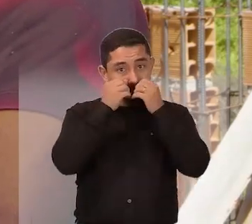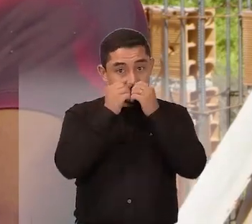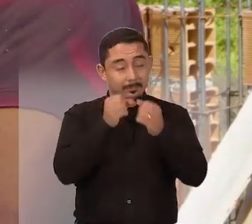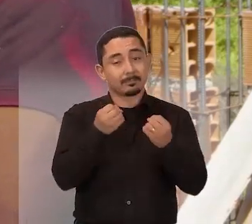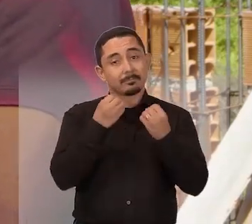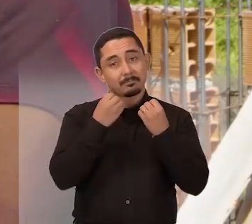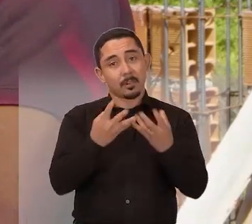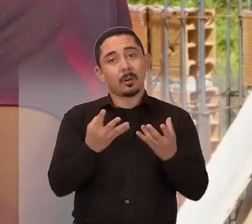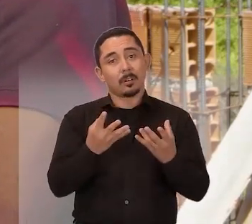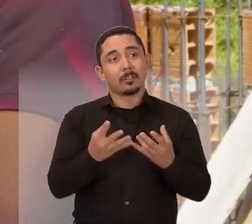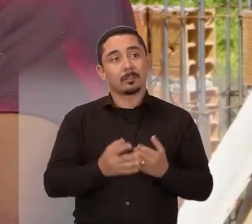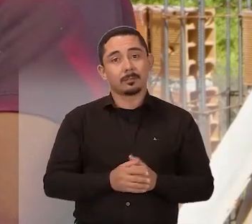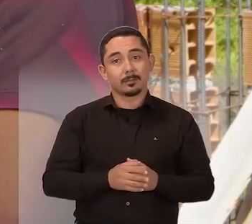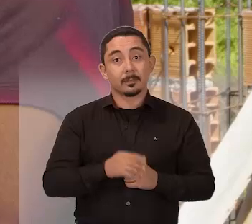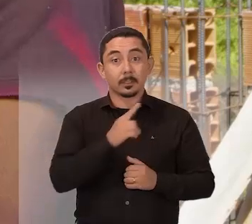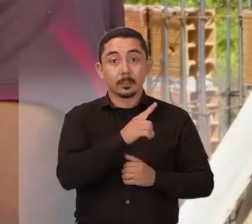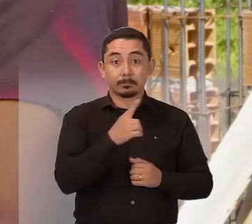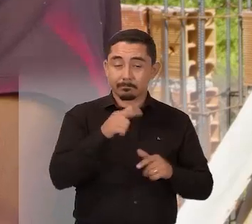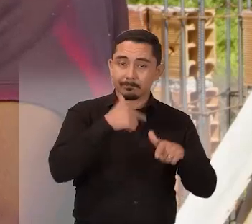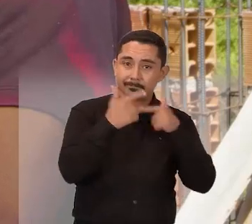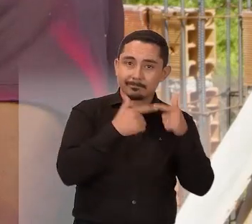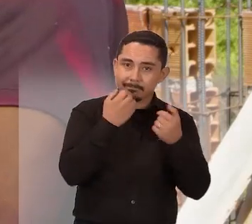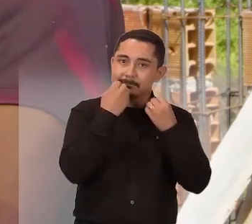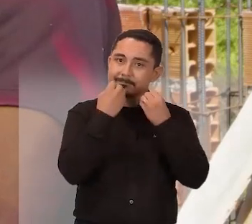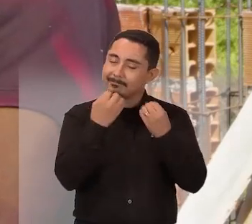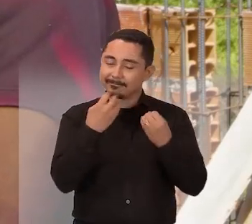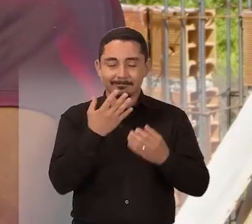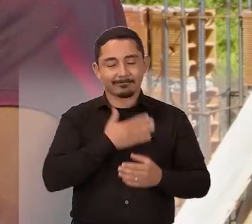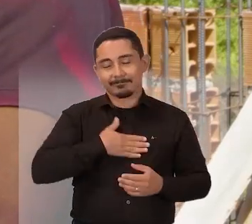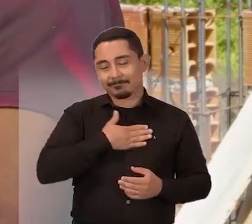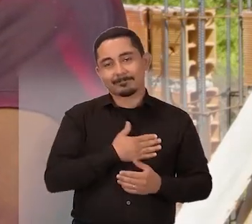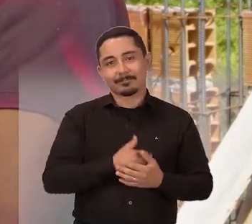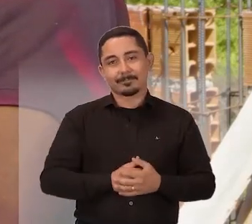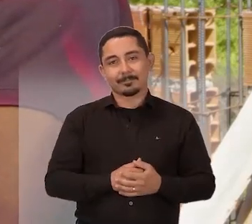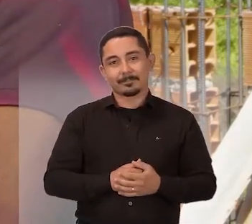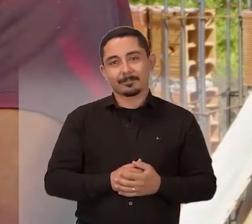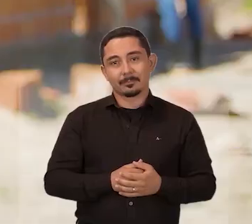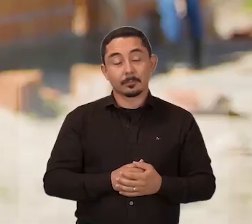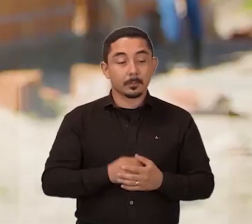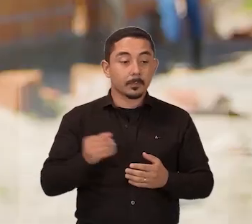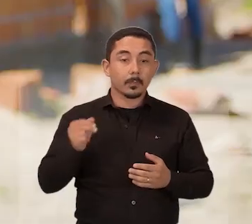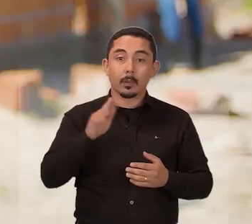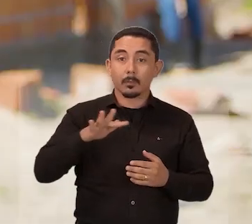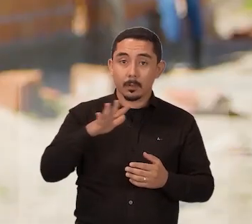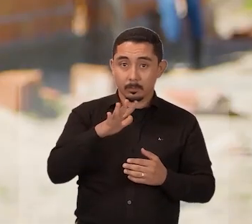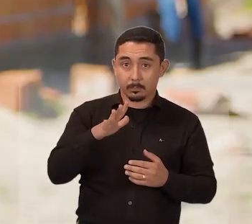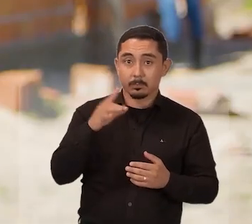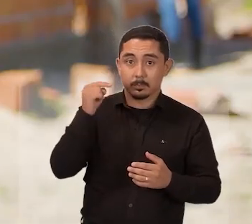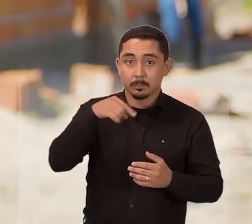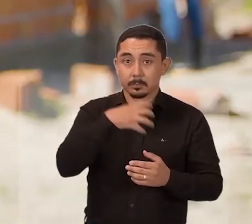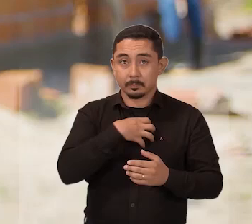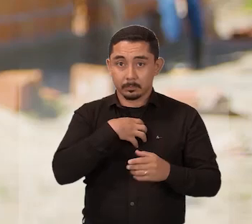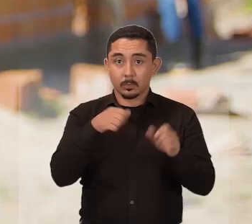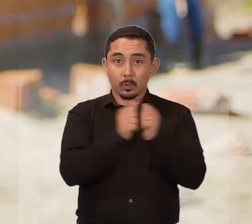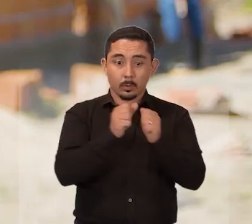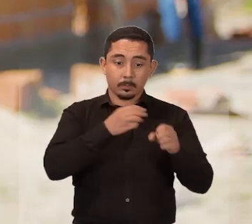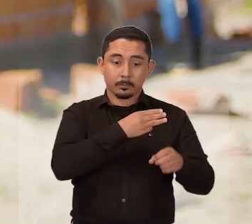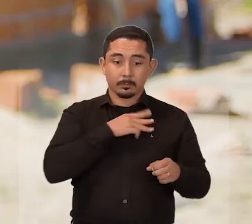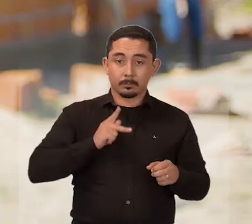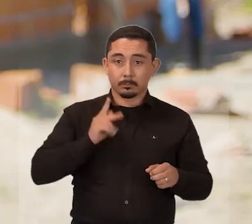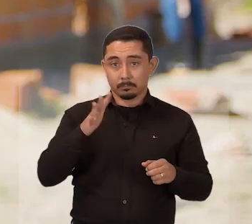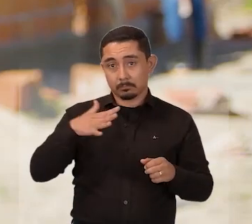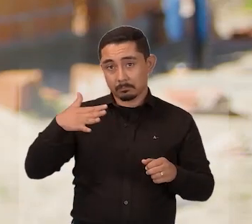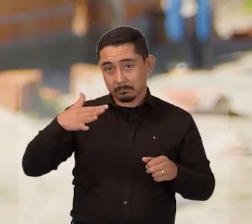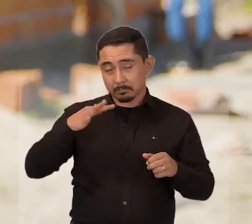e é muito bom, né? Esse trabalho assim coletivo, a Ave Maria é muito mais. A Universidade Federal da Bahia, junto com o Ministério Público do